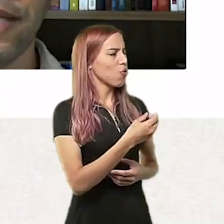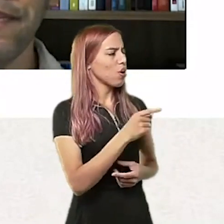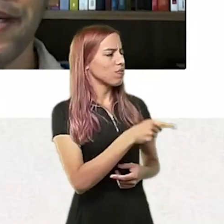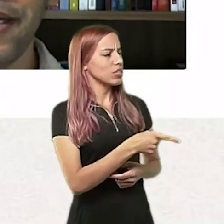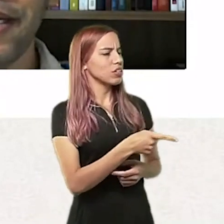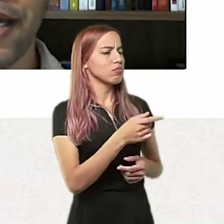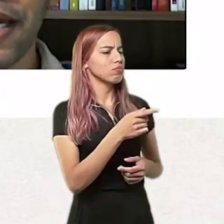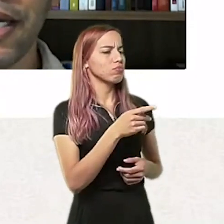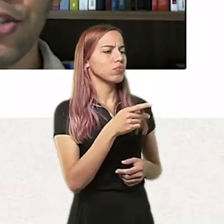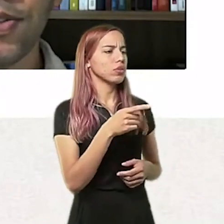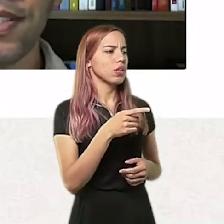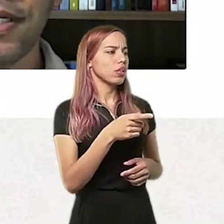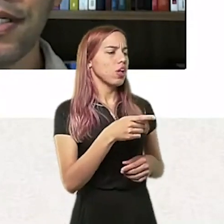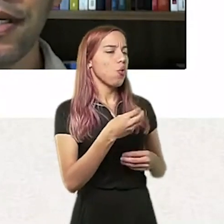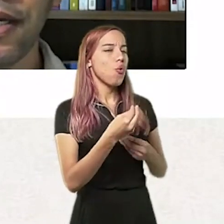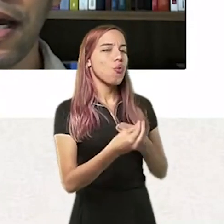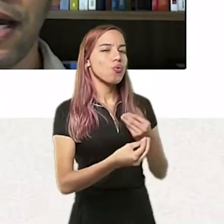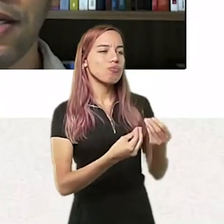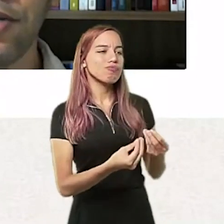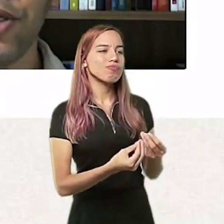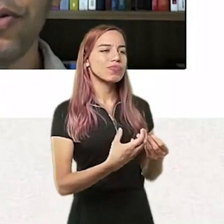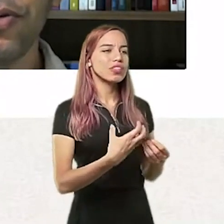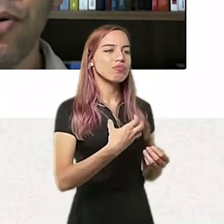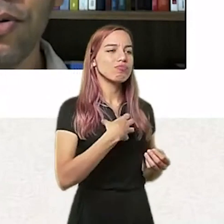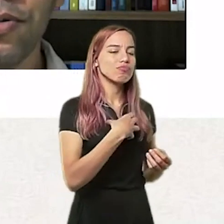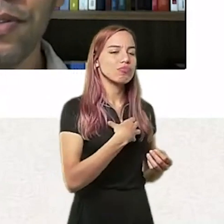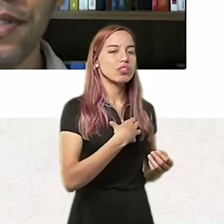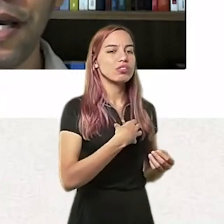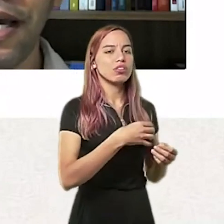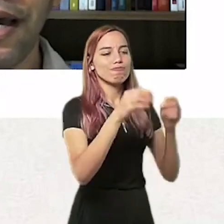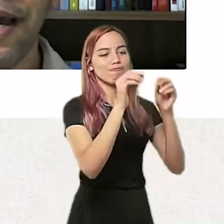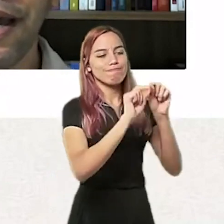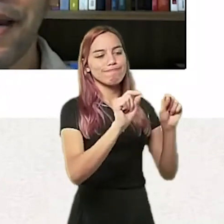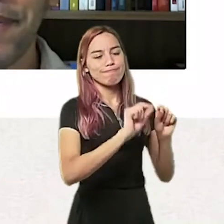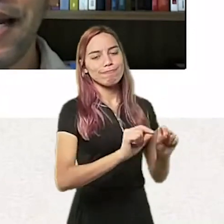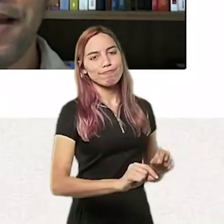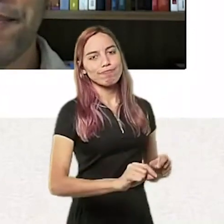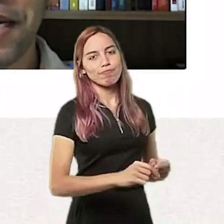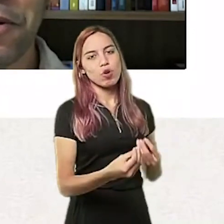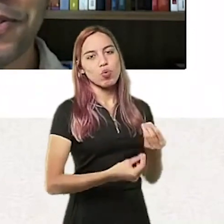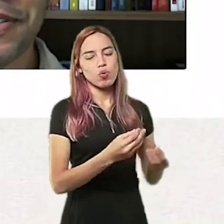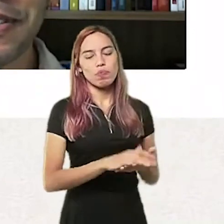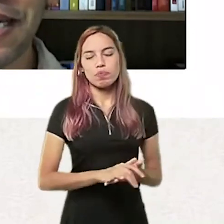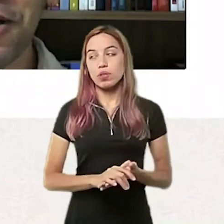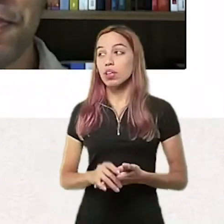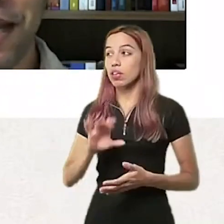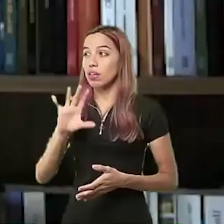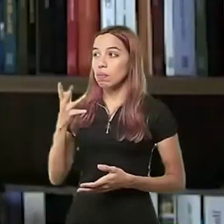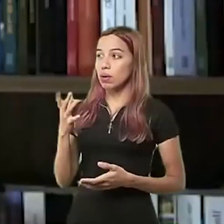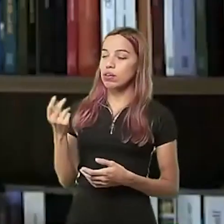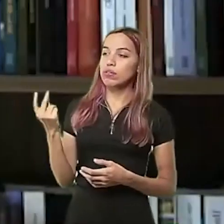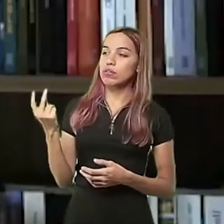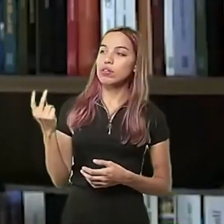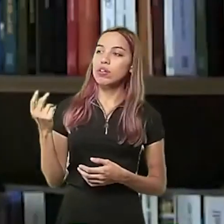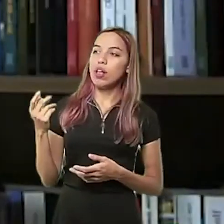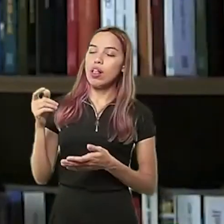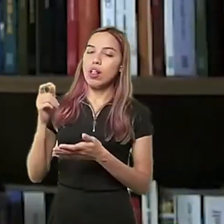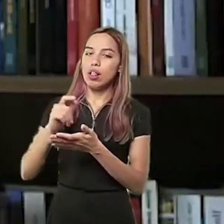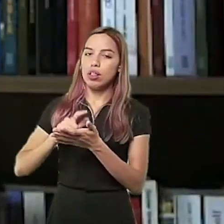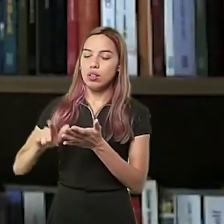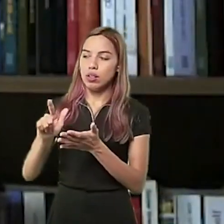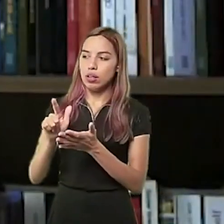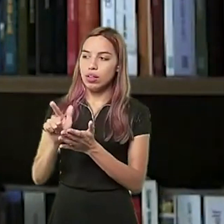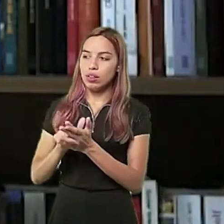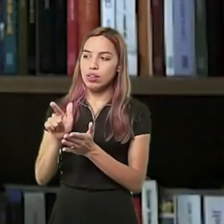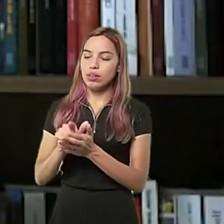livro onde também, Josane, acho que os contos, pela concisão, pela forma, é